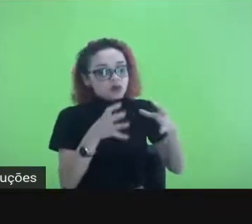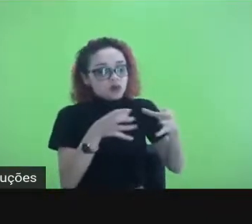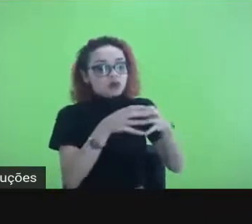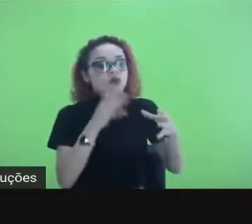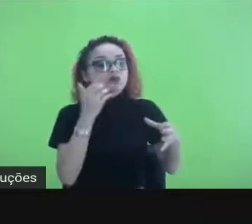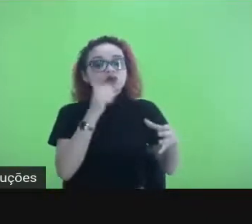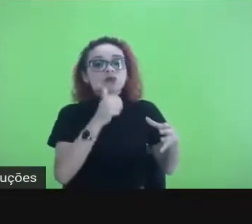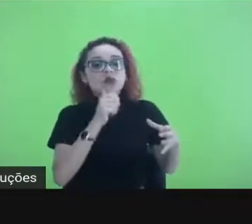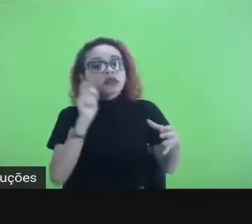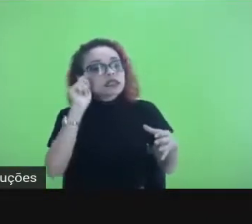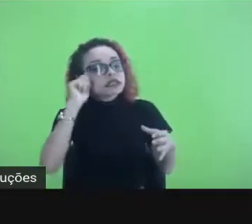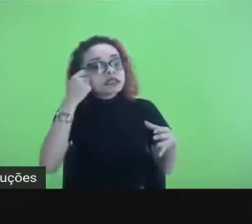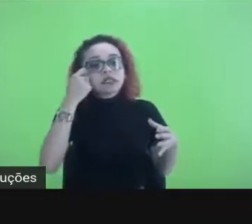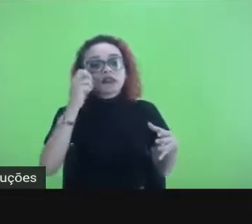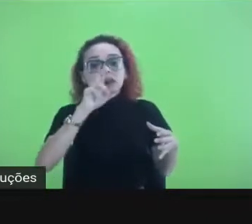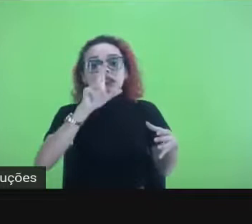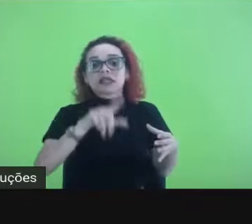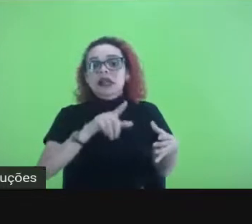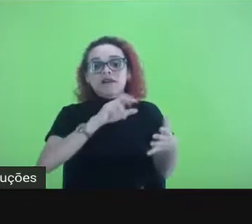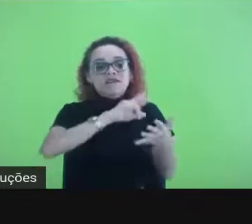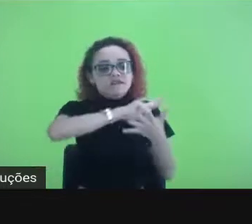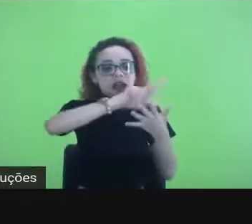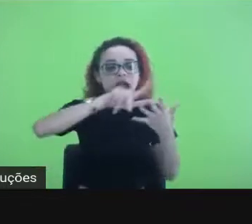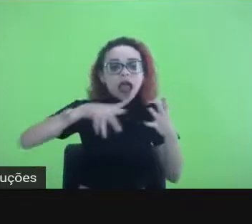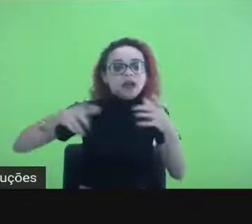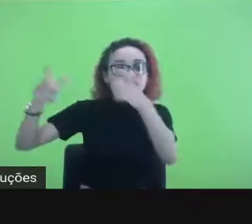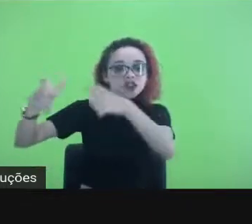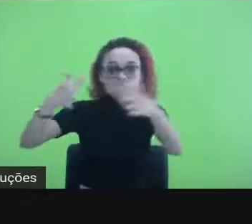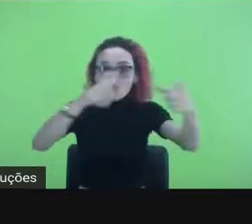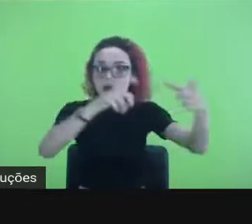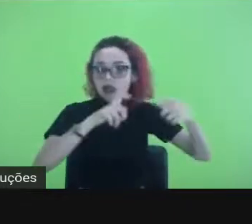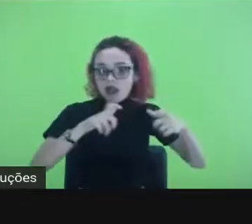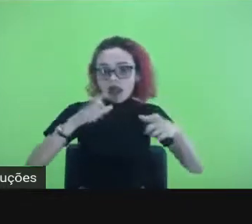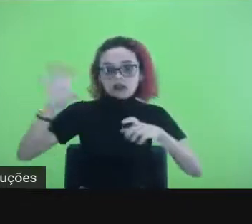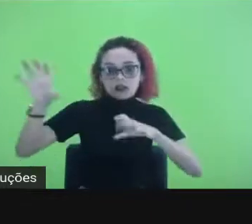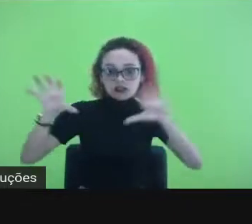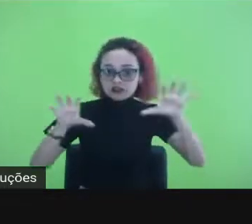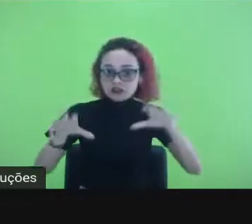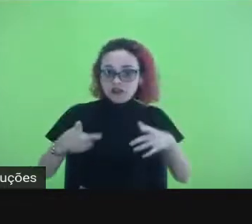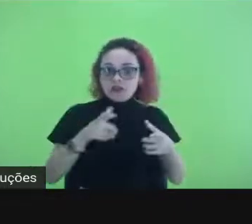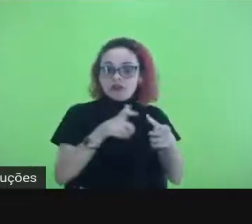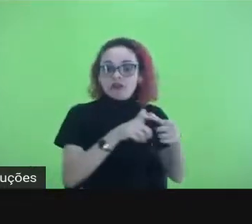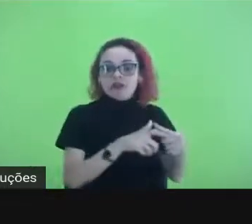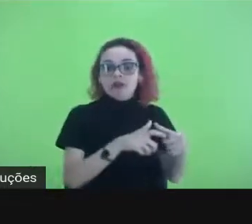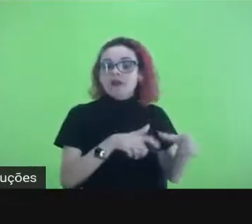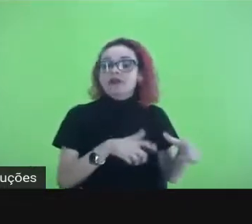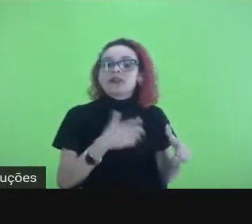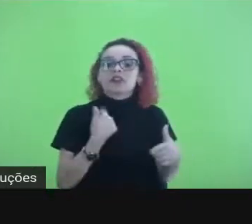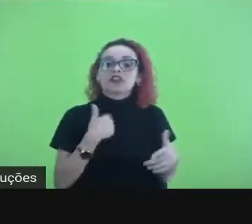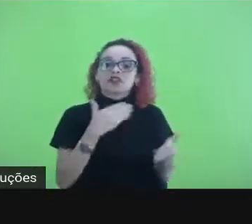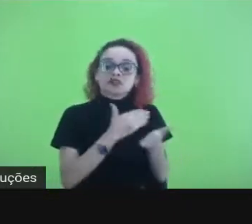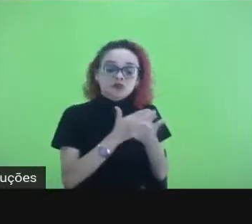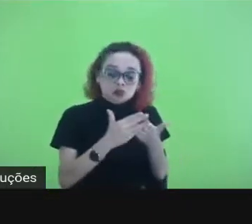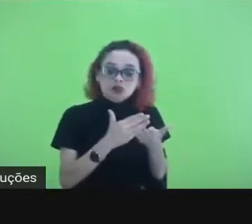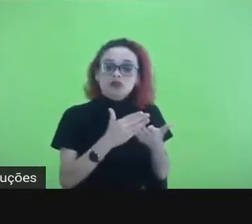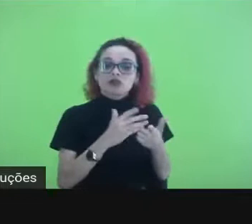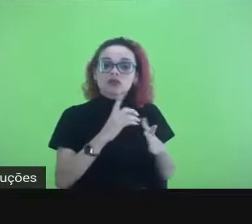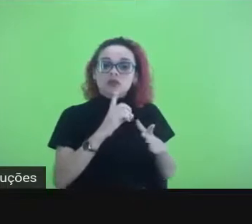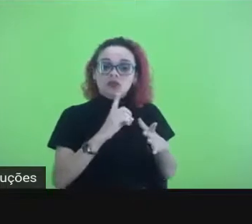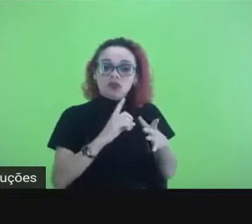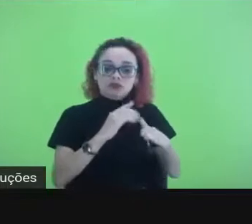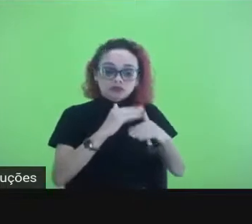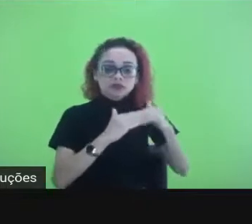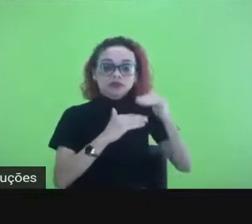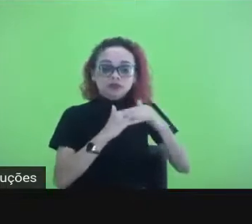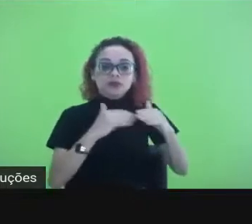é multiterritorial, porque cada uma estava numa região. E a gente começou a construir essa sessão, né?